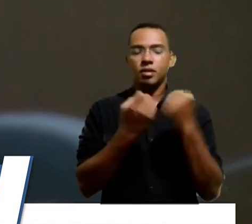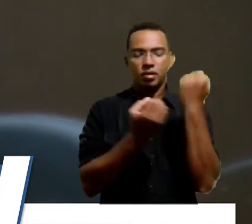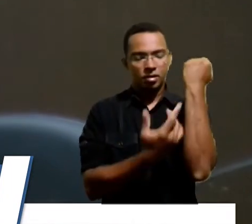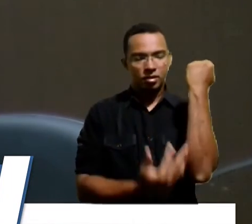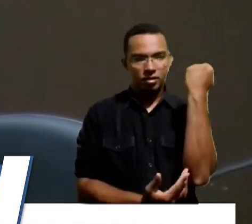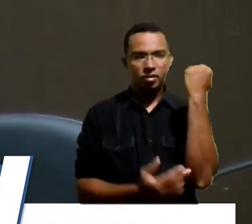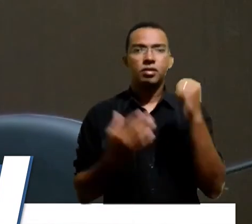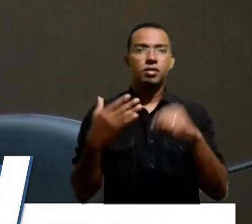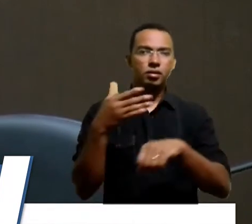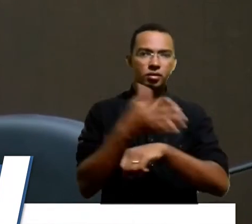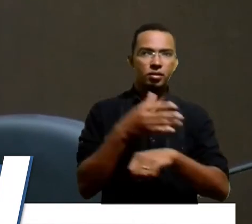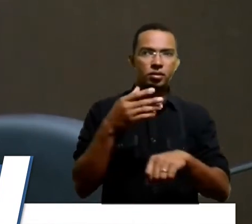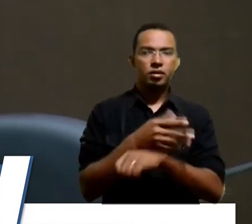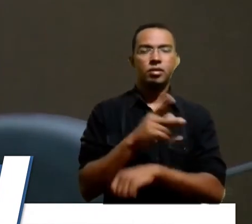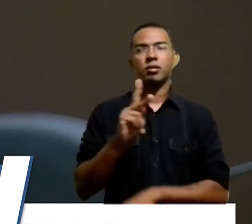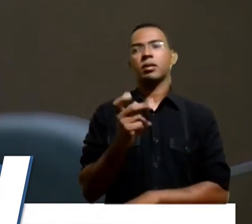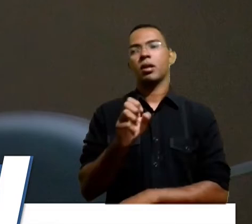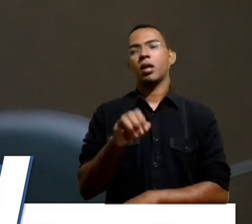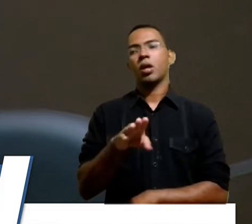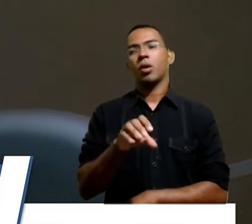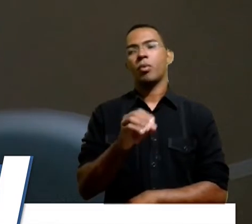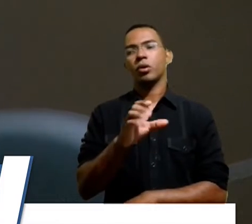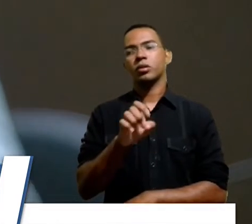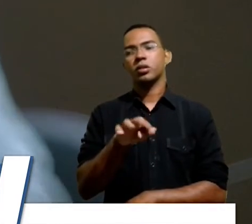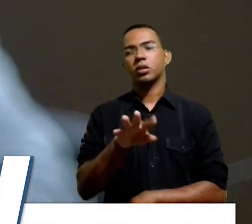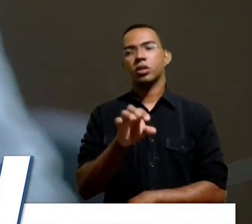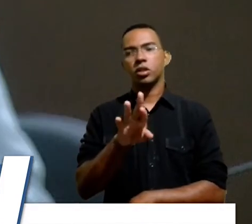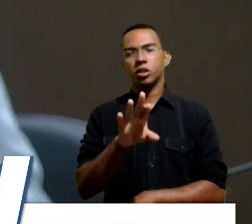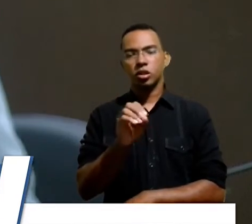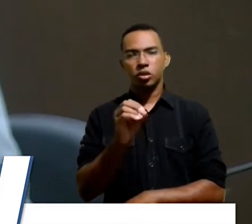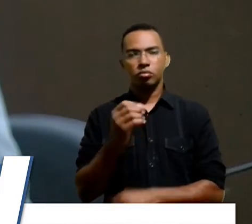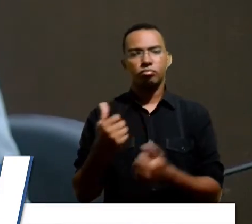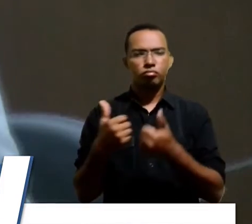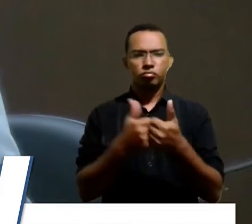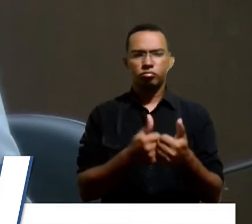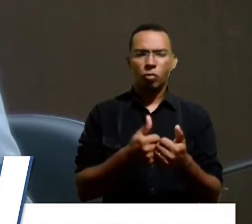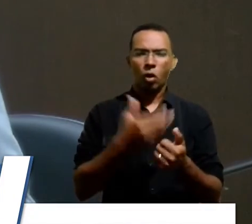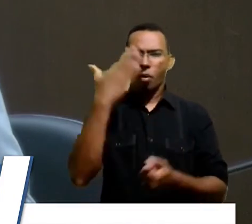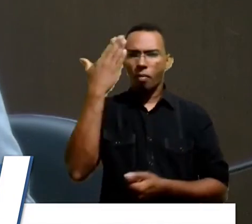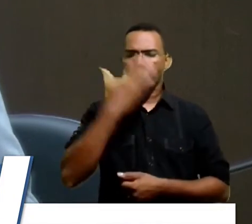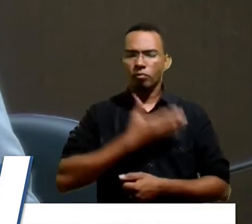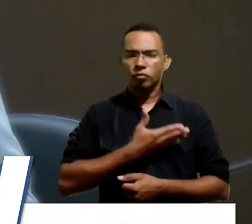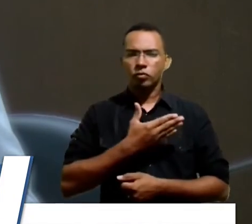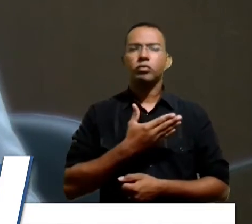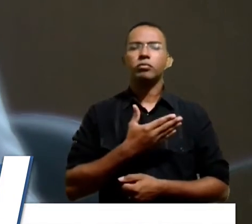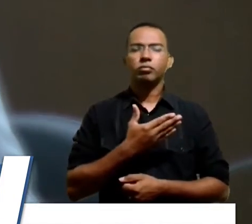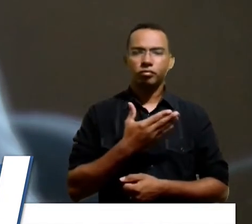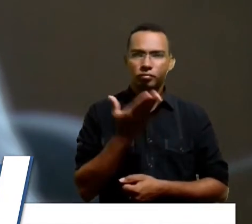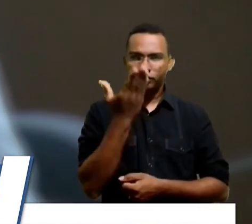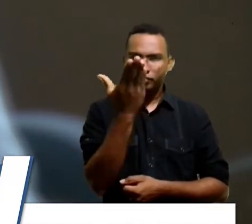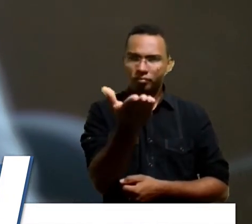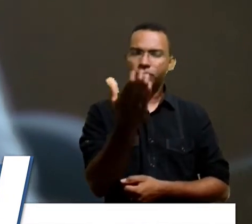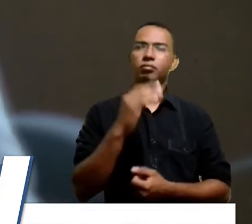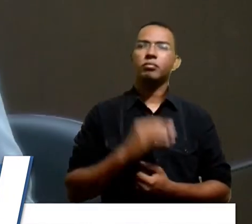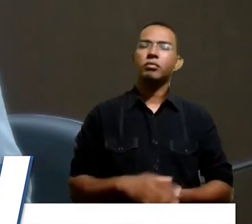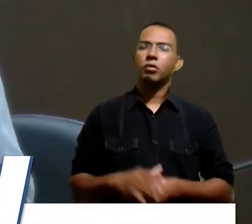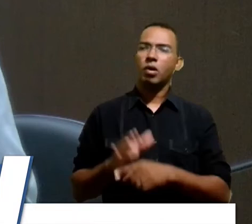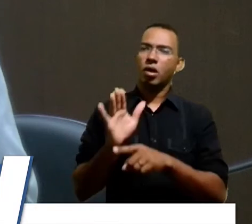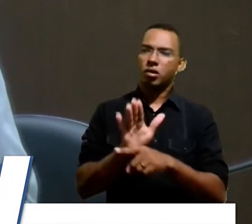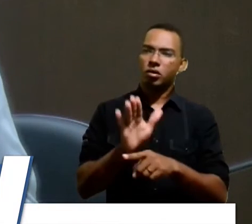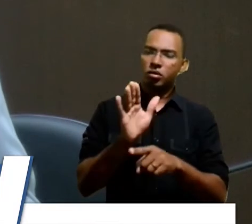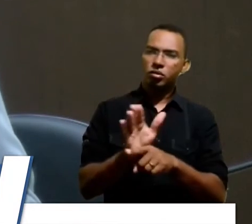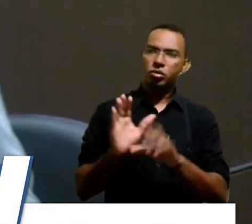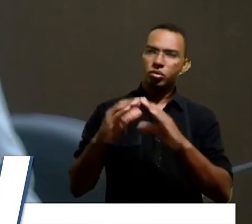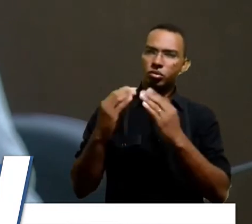lá no Hemocentro, acompanhei assim, através de testemunhos, o quanto você ajuda aquela